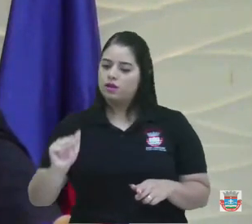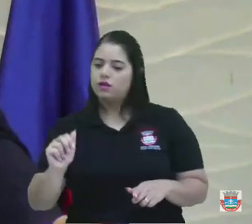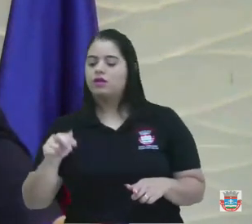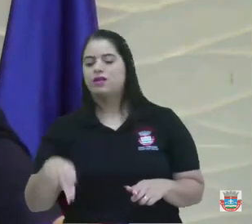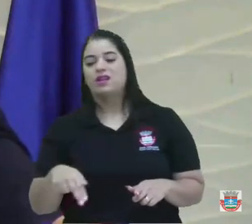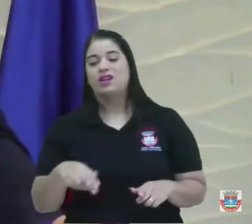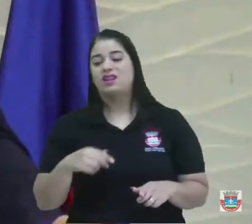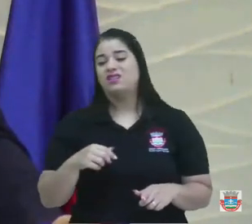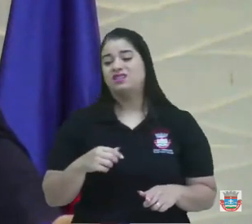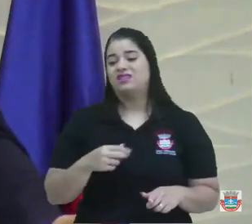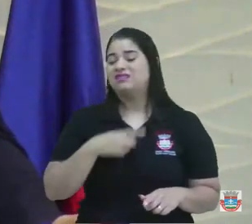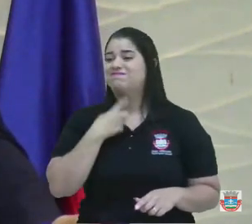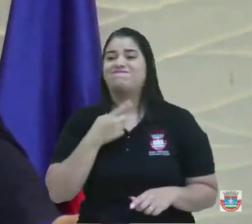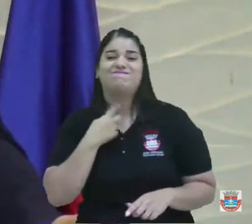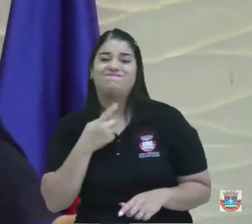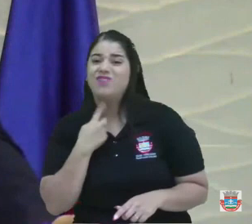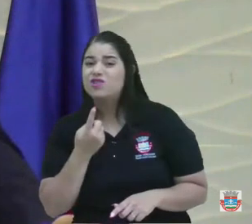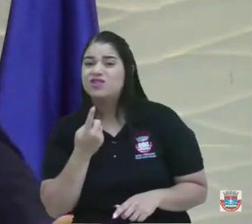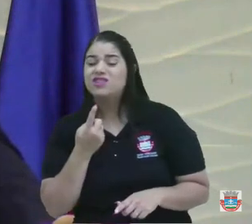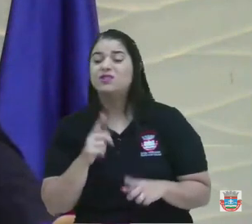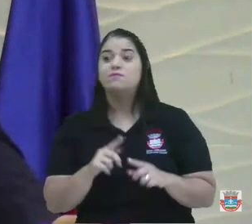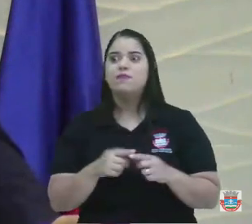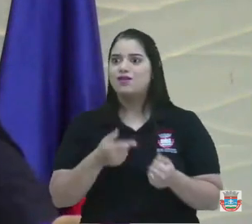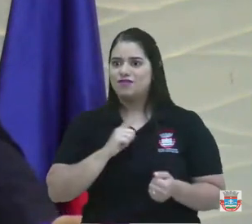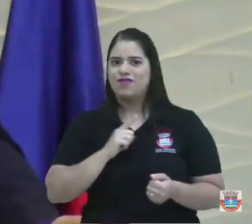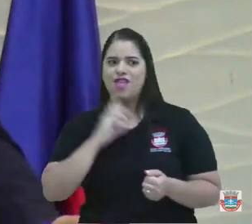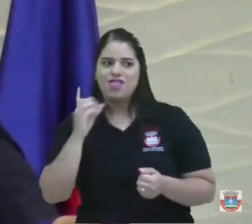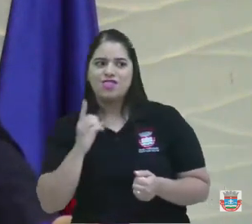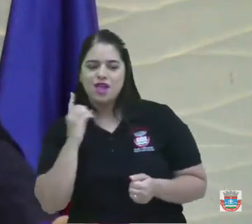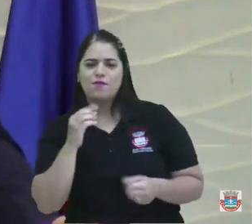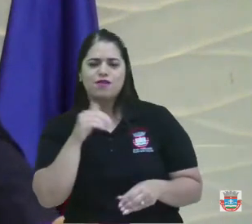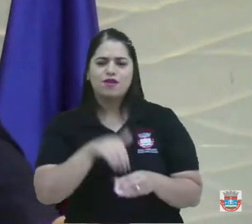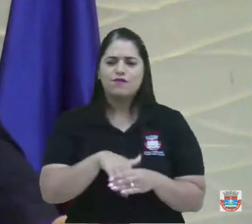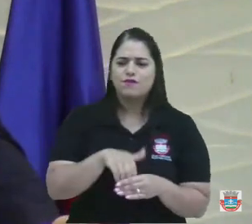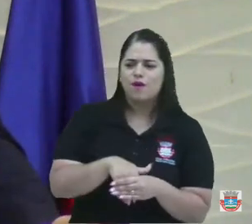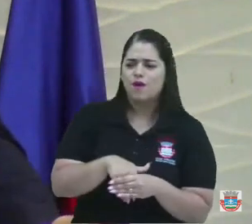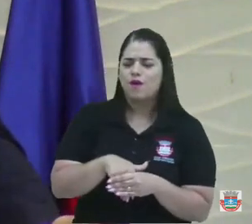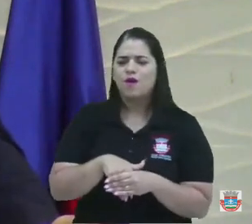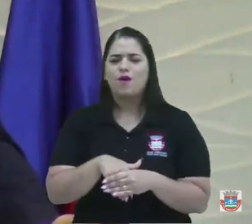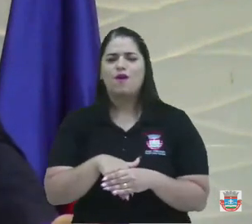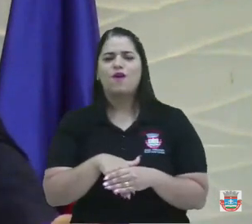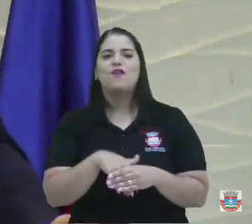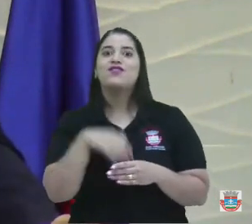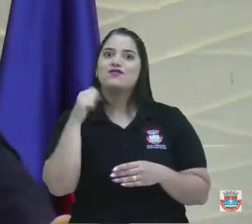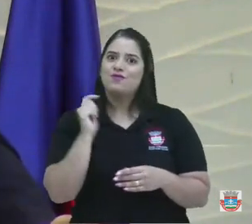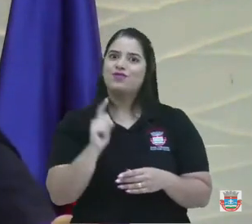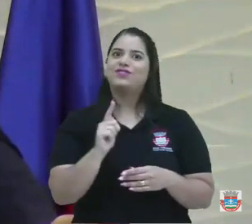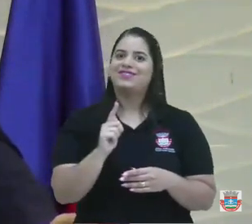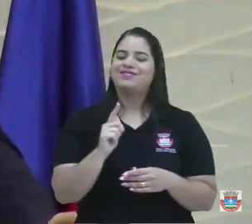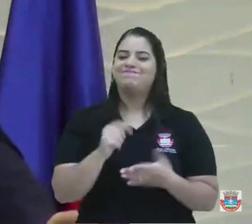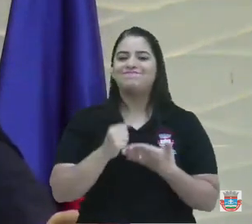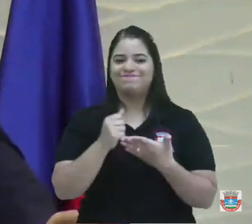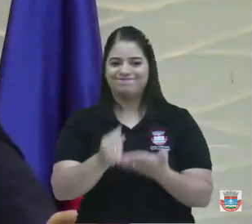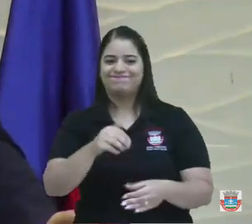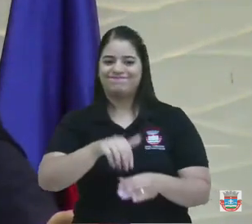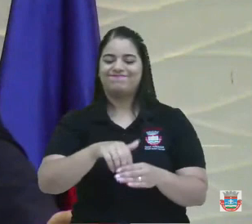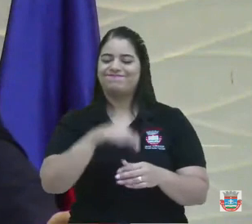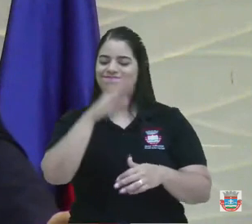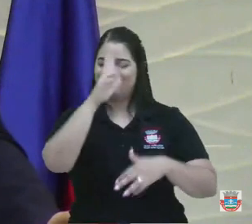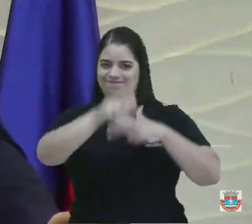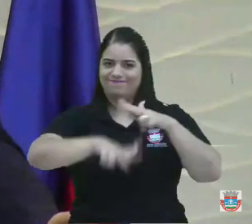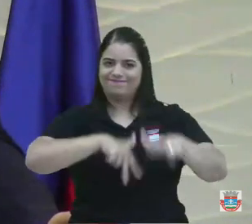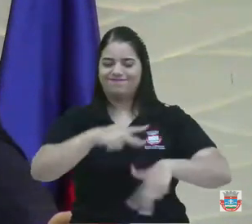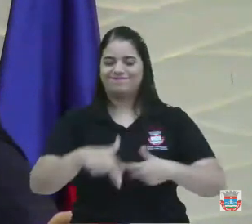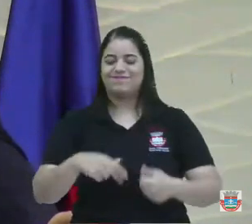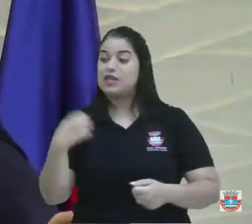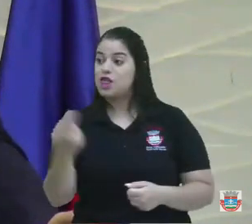tem deputados que votamos e que foram, né, eleitos também com a ajuda dos votos de São Bento do Una. Que a